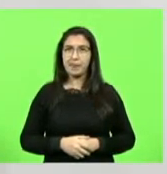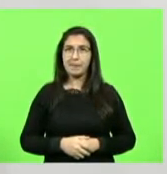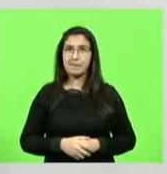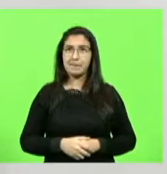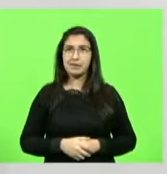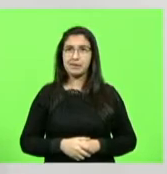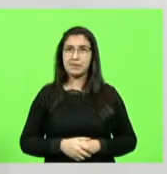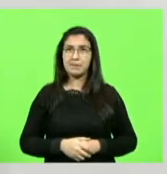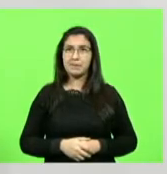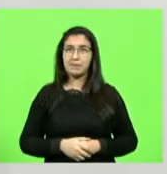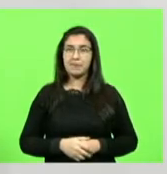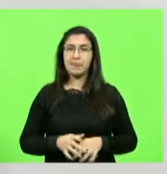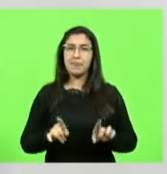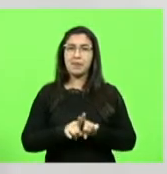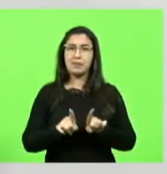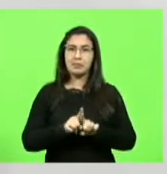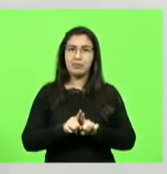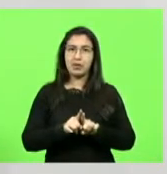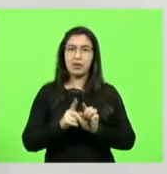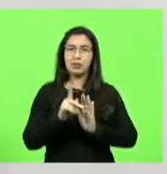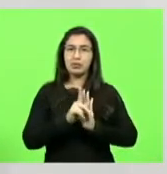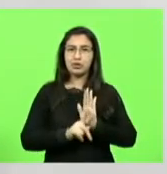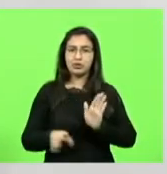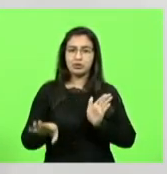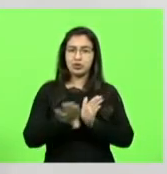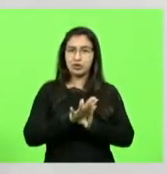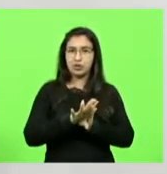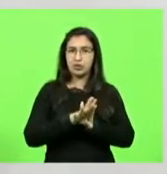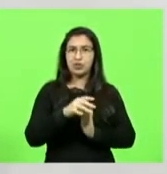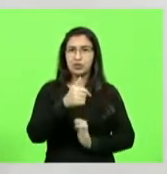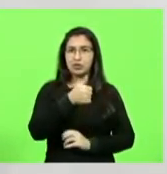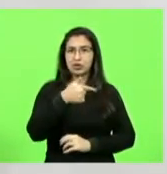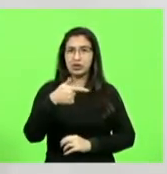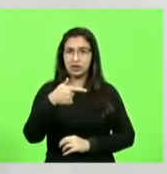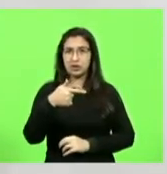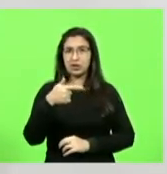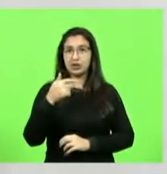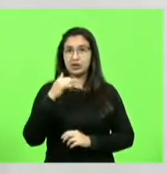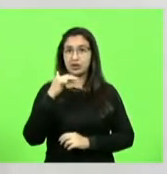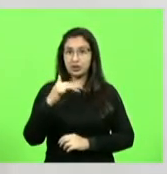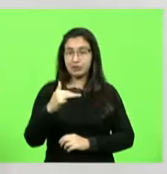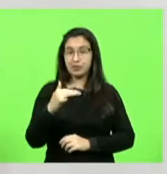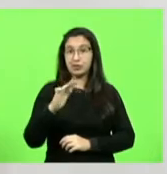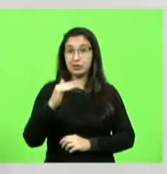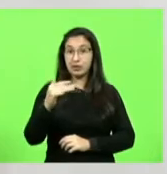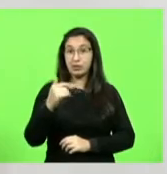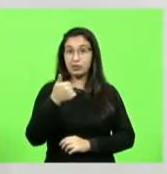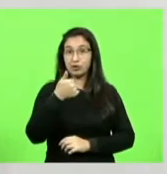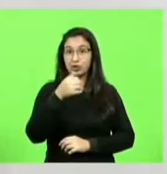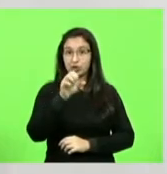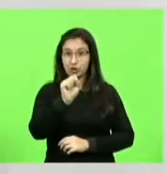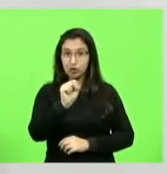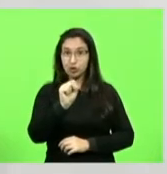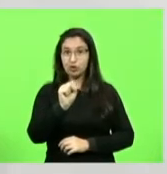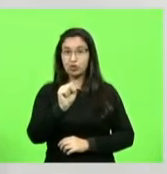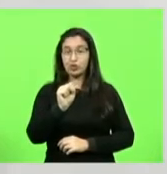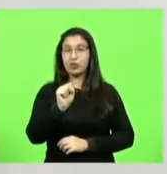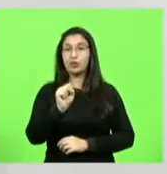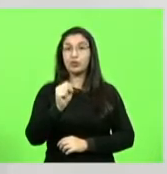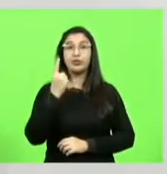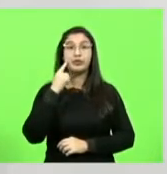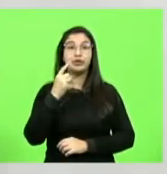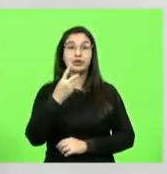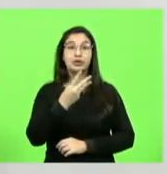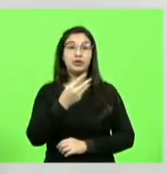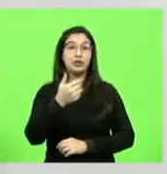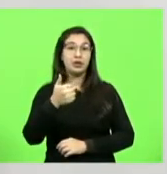O projeto chegou aqui no dia 17 de março. No dia 18, avocado pelo presidente da Comissão de Finanças. No dia 31 de